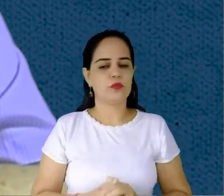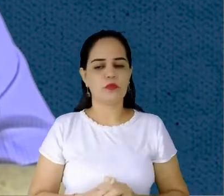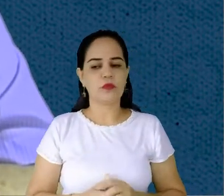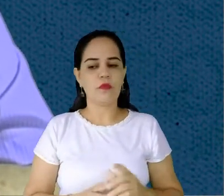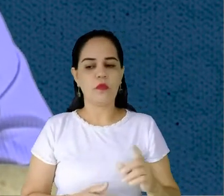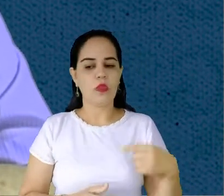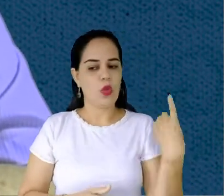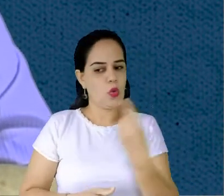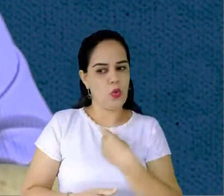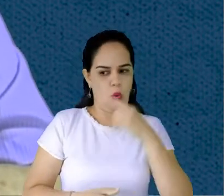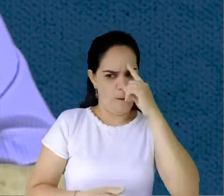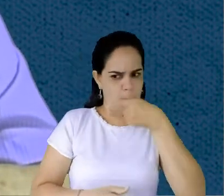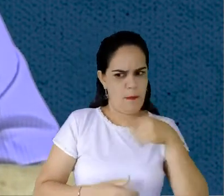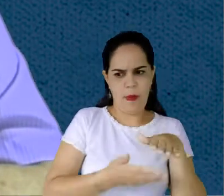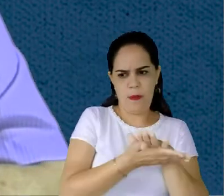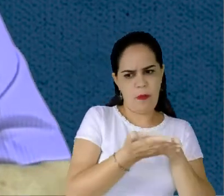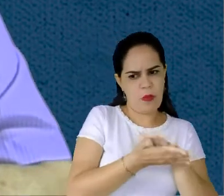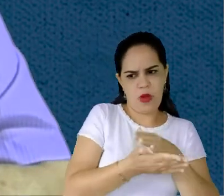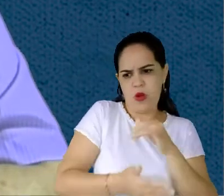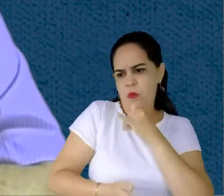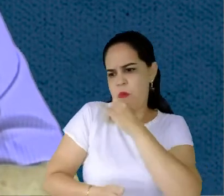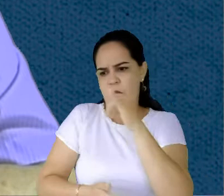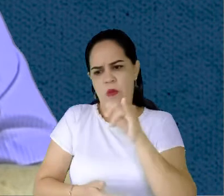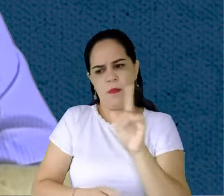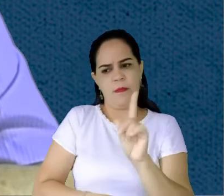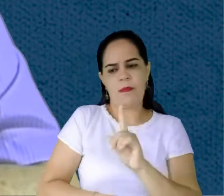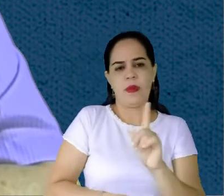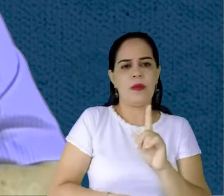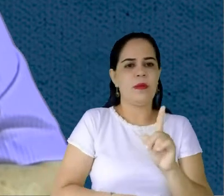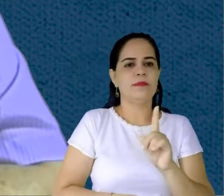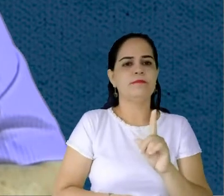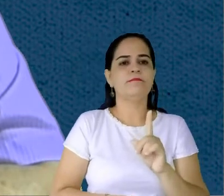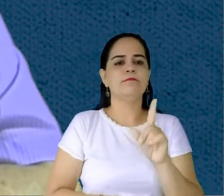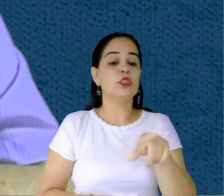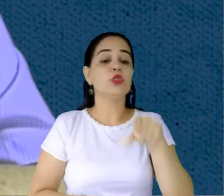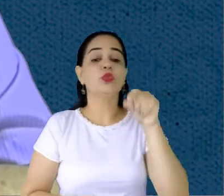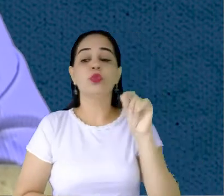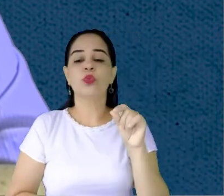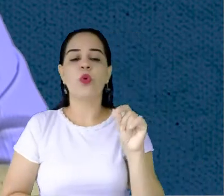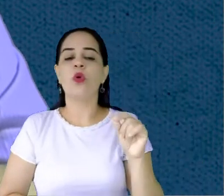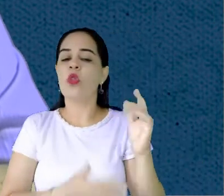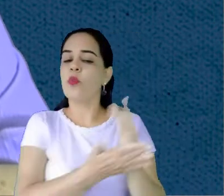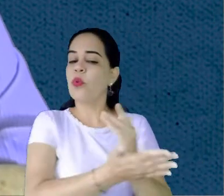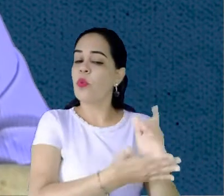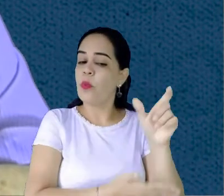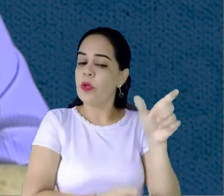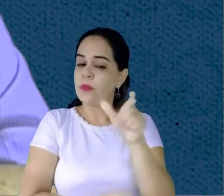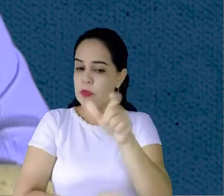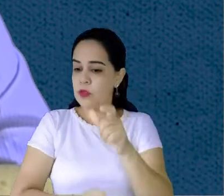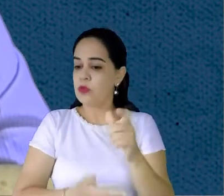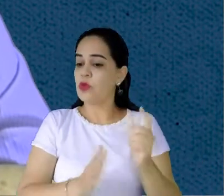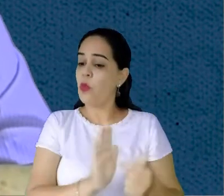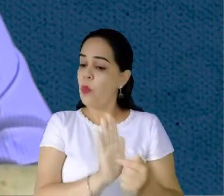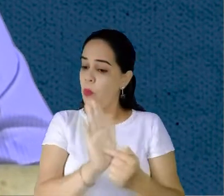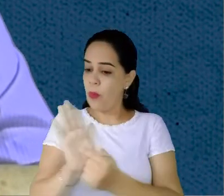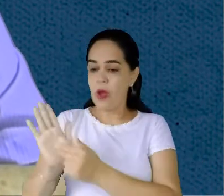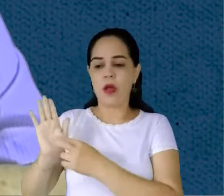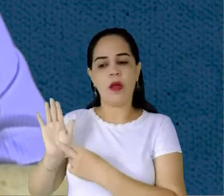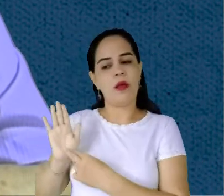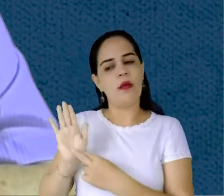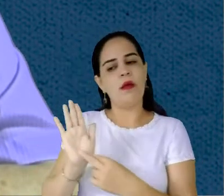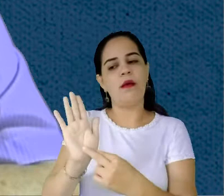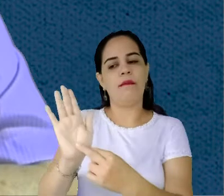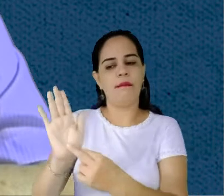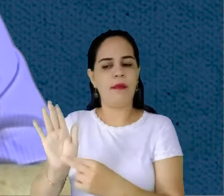foram enviados por nós. Então, decidimos de comum acordo escolher alguns representantes